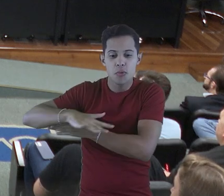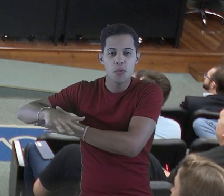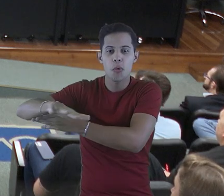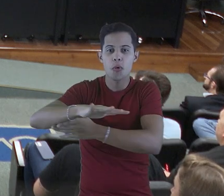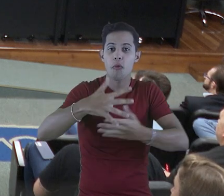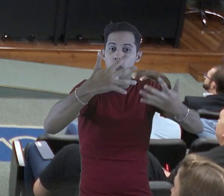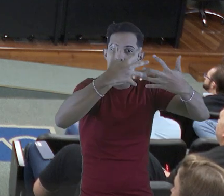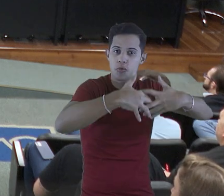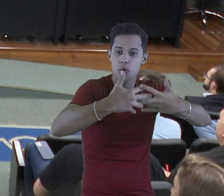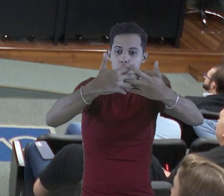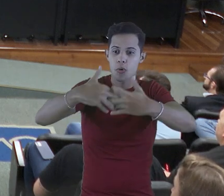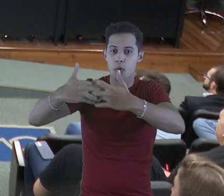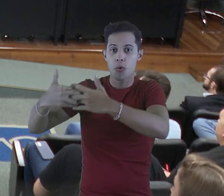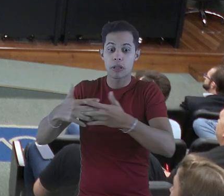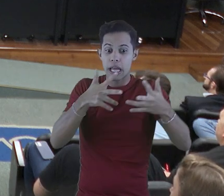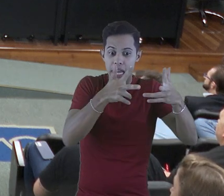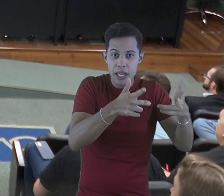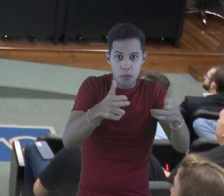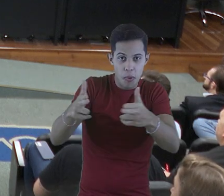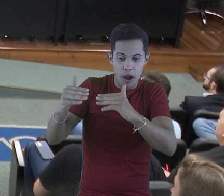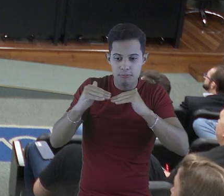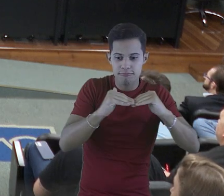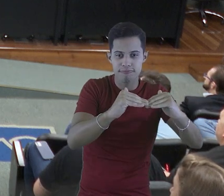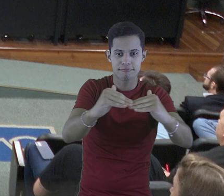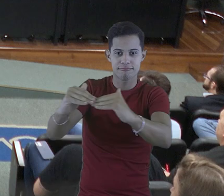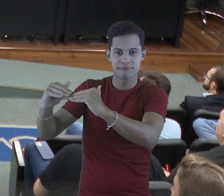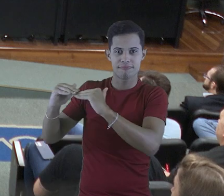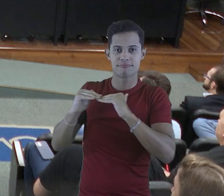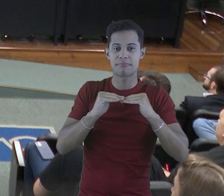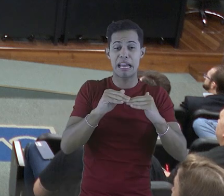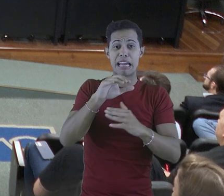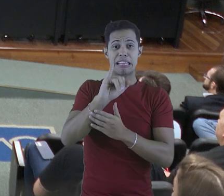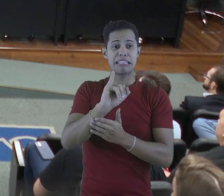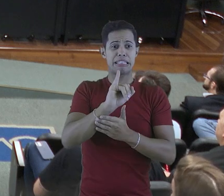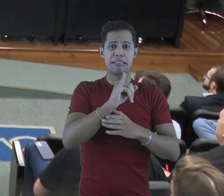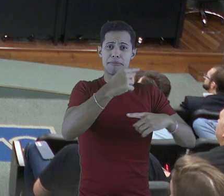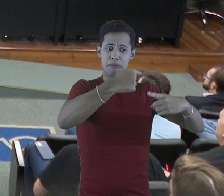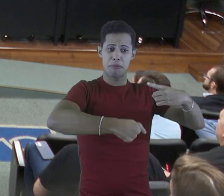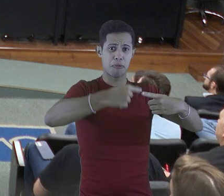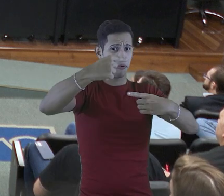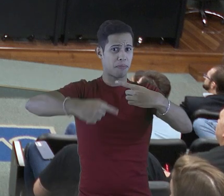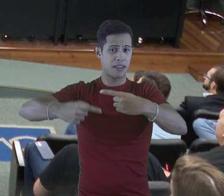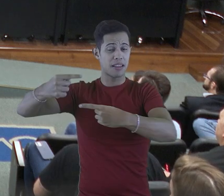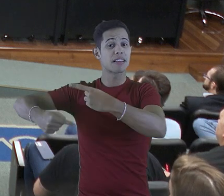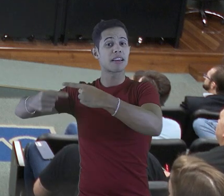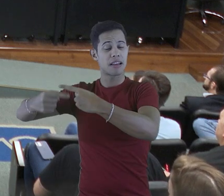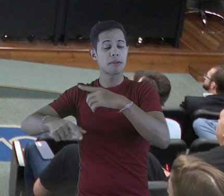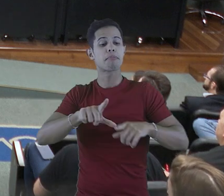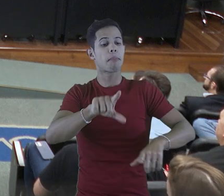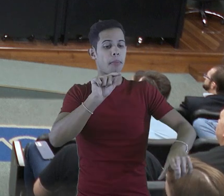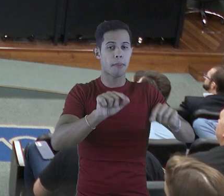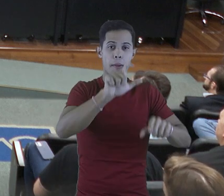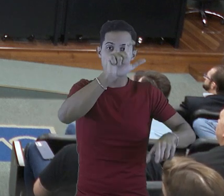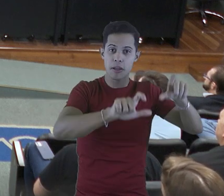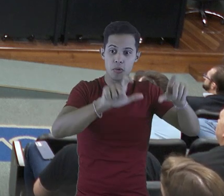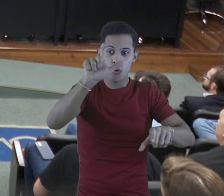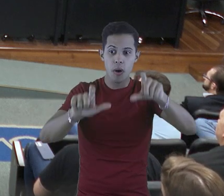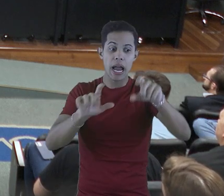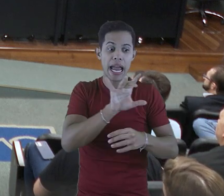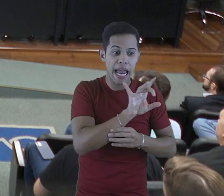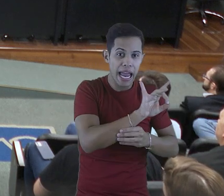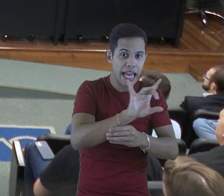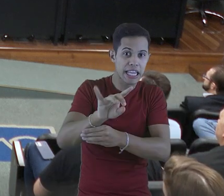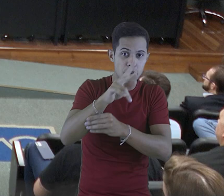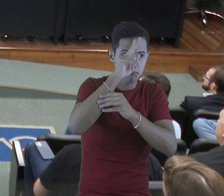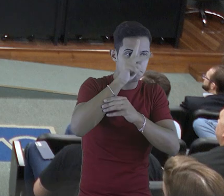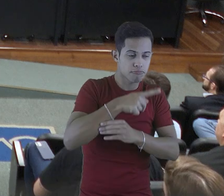gabinetes não tem nada a ver um com o outro faz com todo mundo conversa com todo mundo para entender a lógica de cada um do gabinete mas por que Pironti?